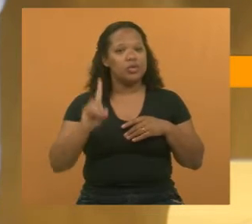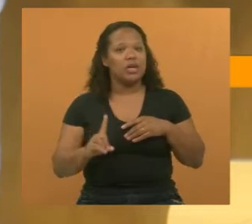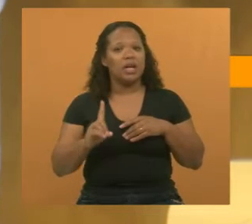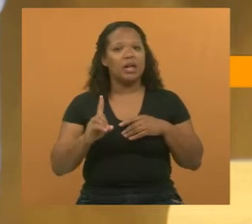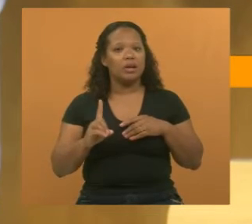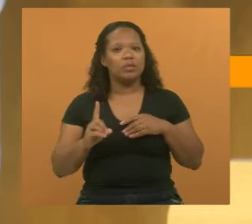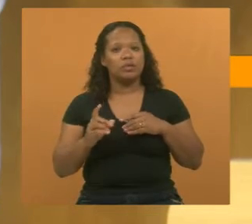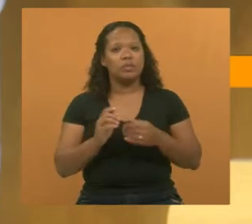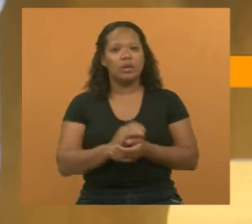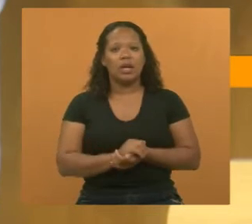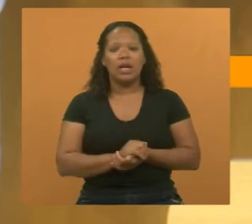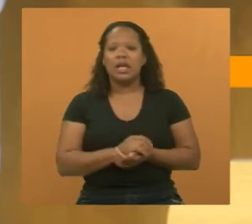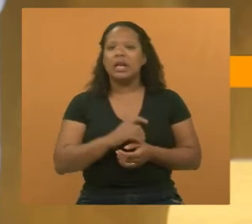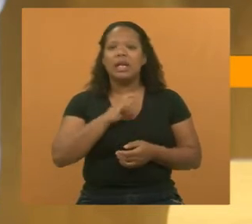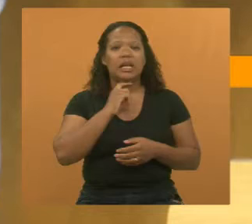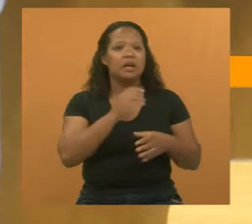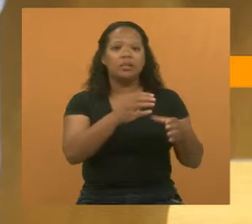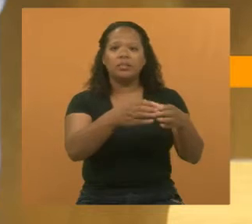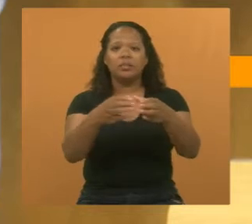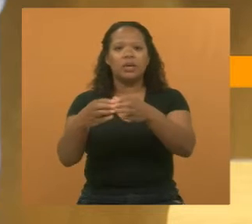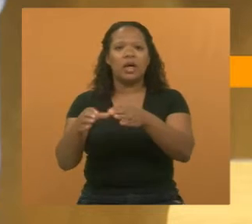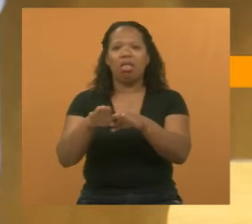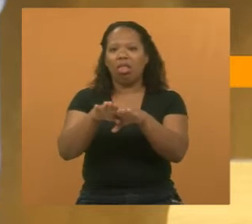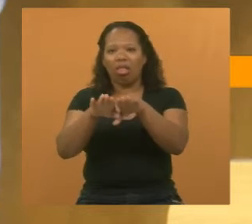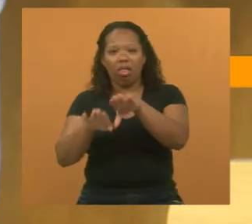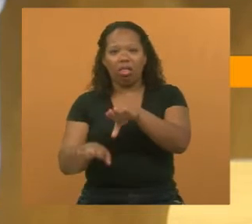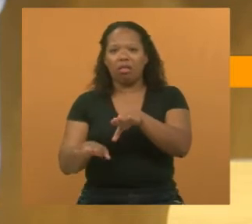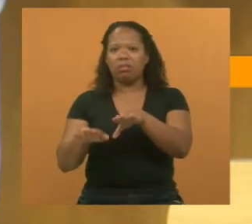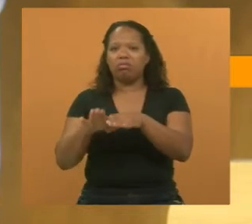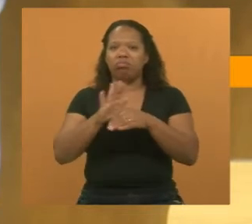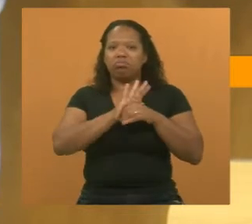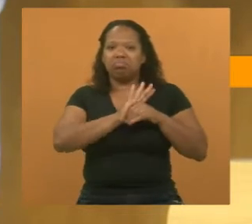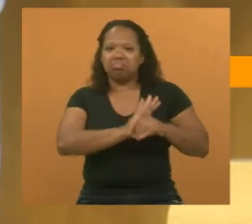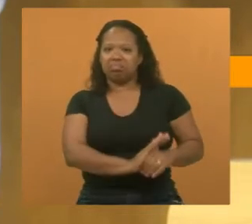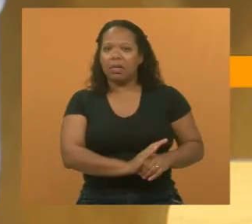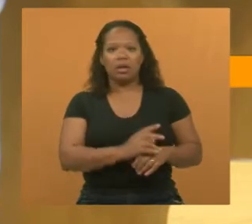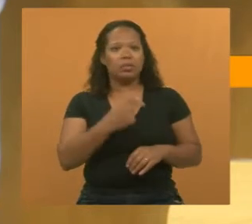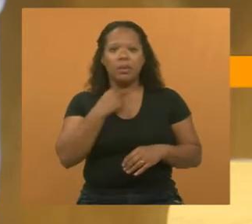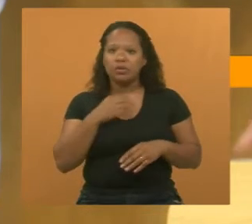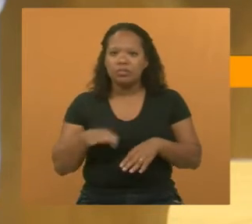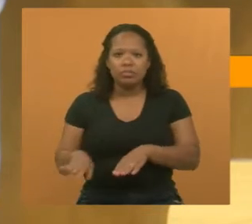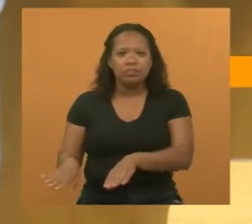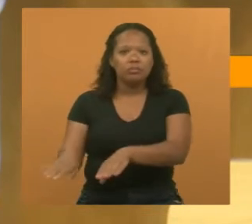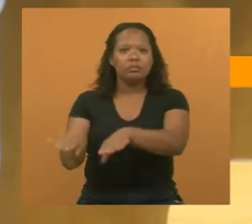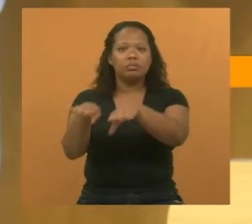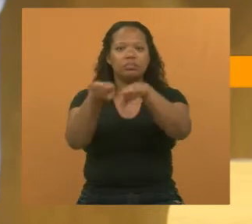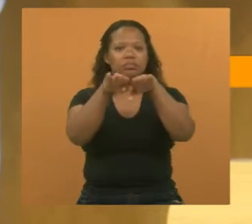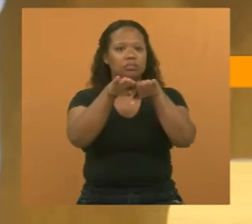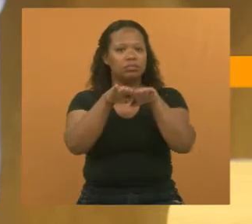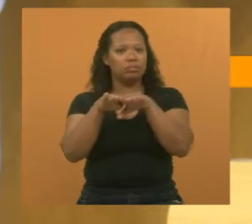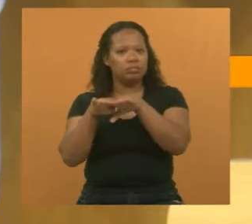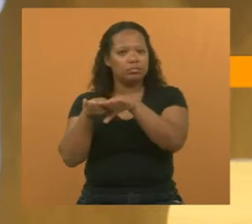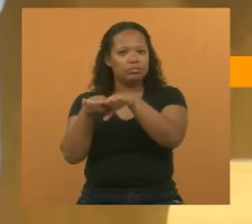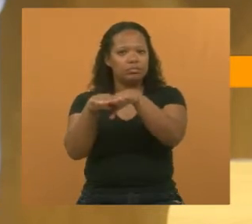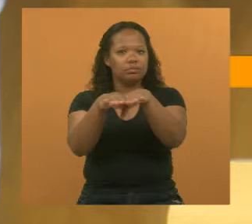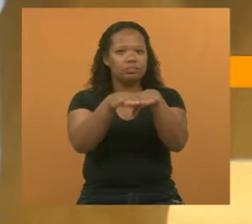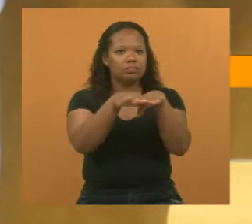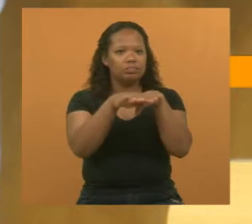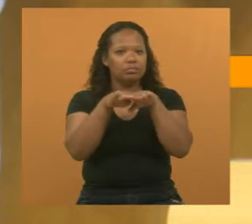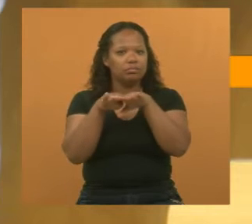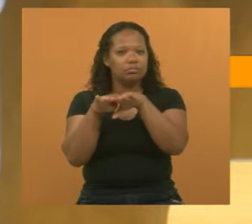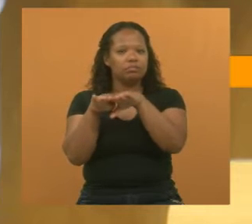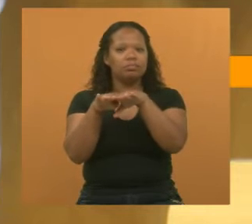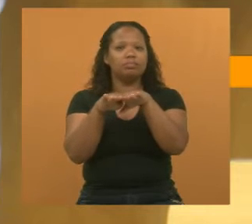preservados. Nenhuma categoria está abaixo e nenhuma pode estar acima. Todos têm que ser tratados de